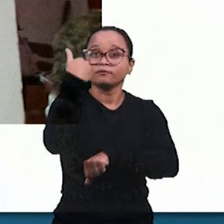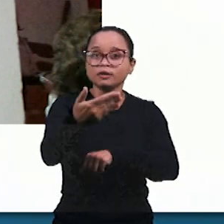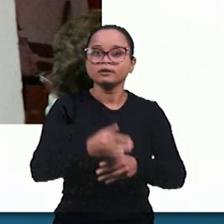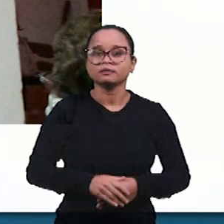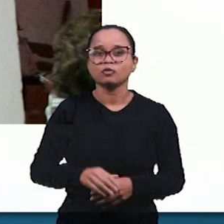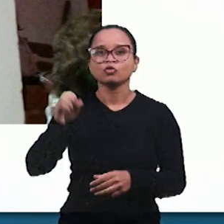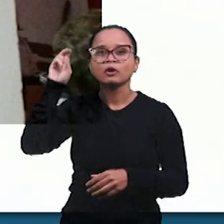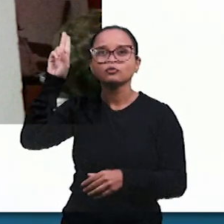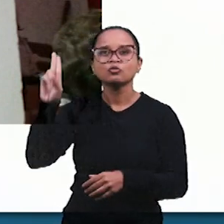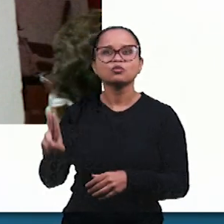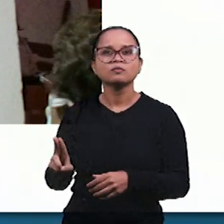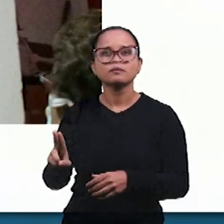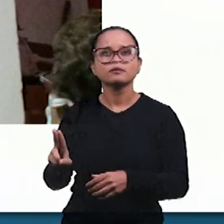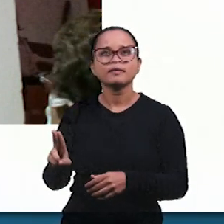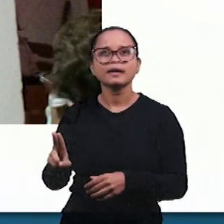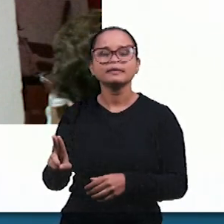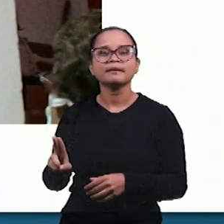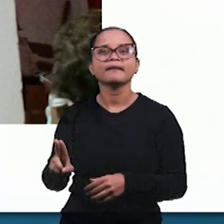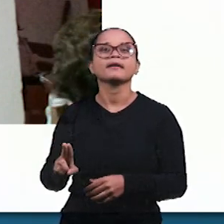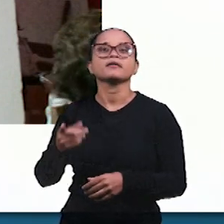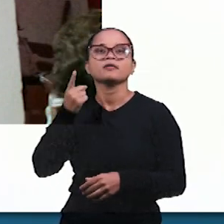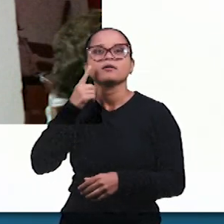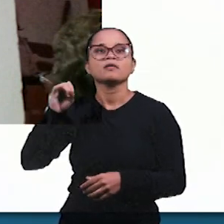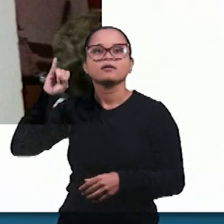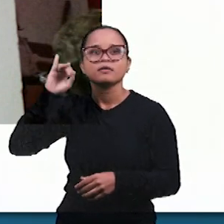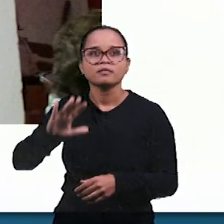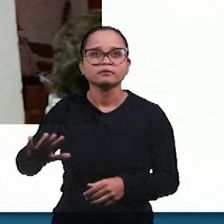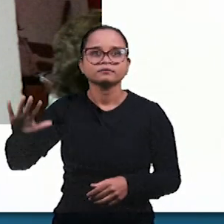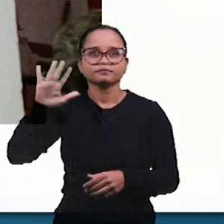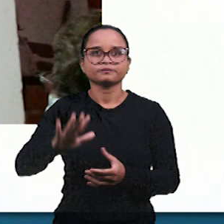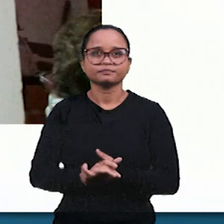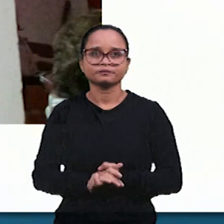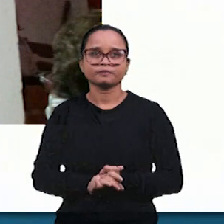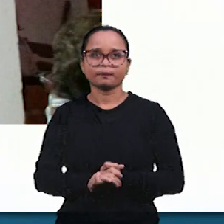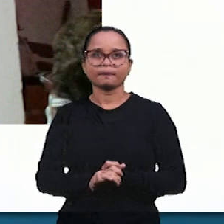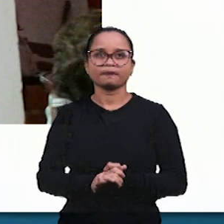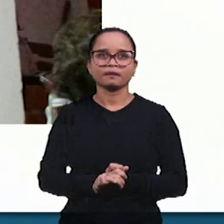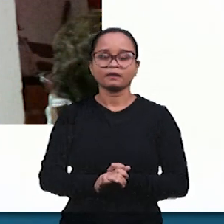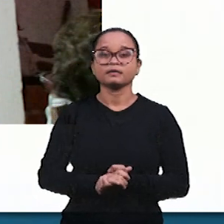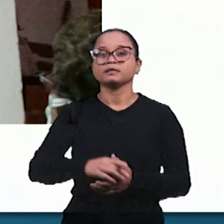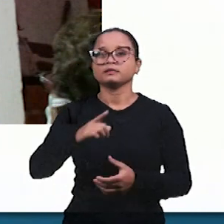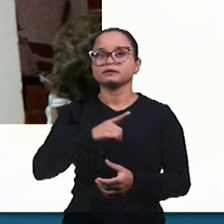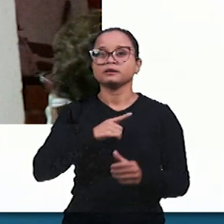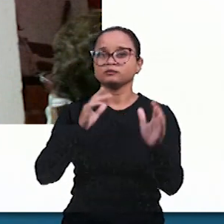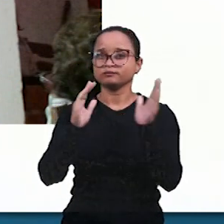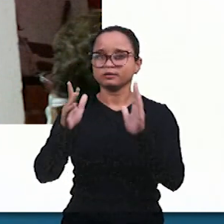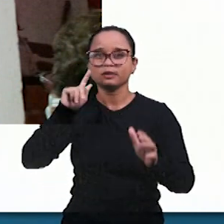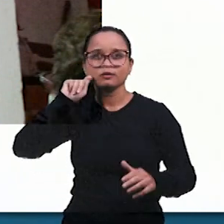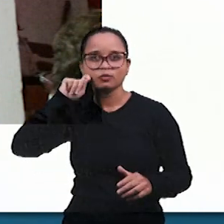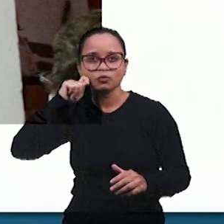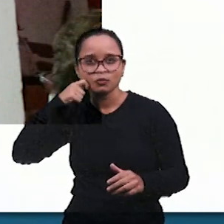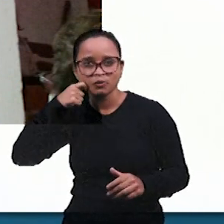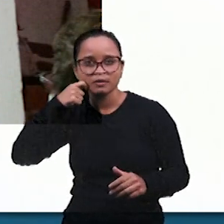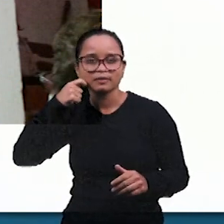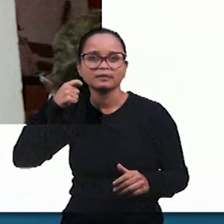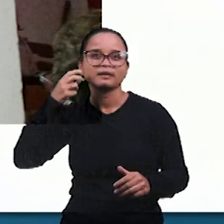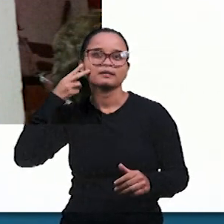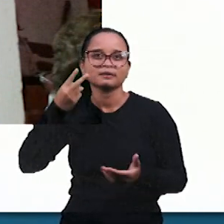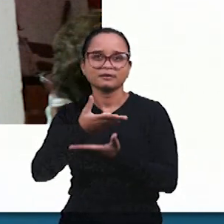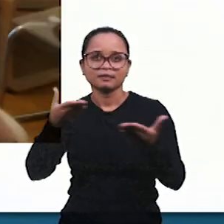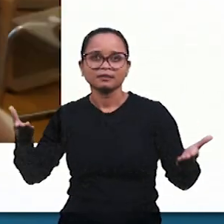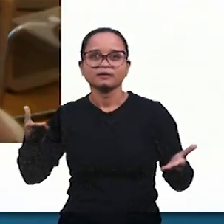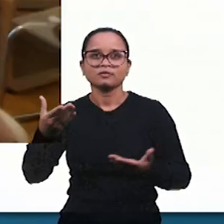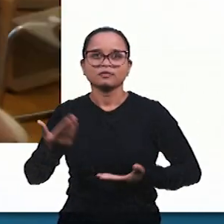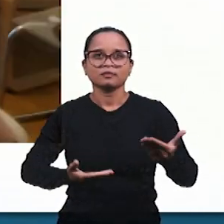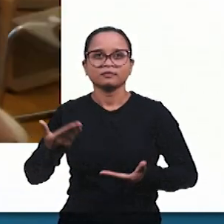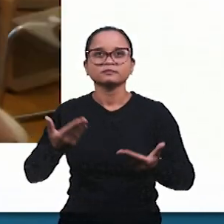no Uruguai. Os irmãos mandaram essa fotografia da igreja de Montevidéu no momento da ceia. Os nossos irmãos uruguaios, Deus abençoe.